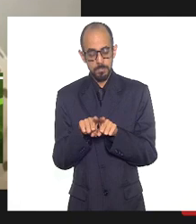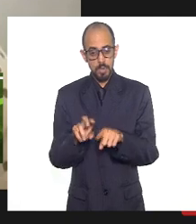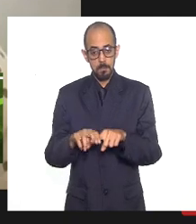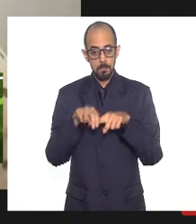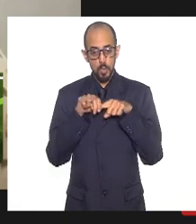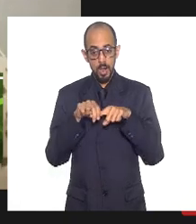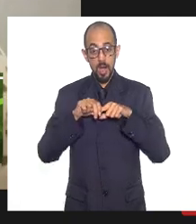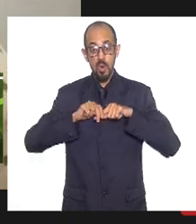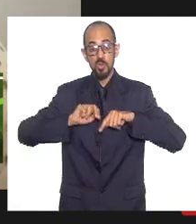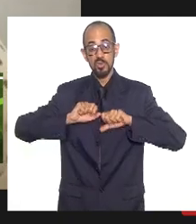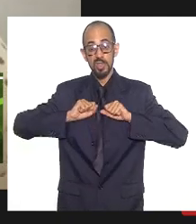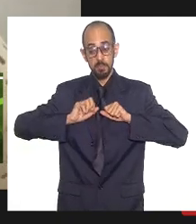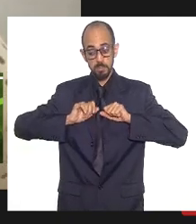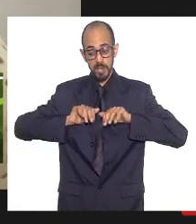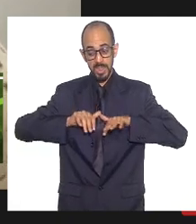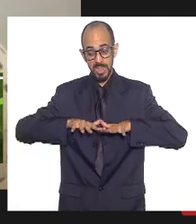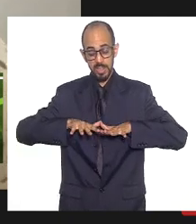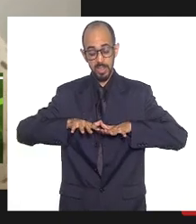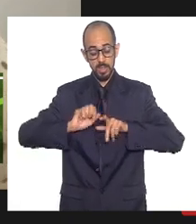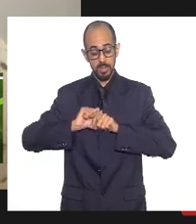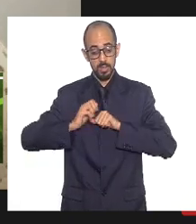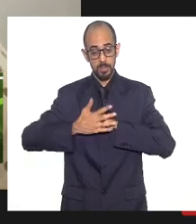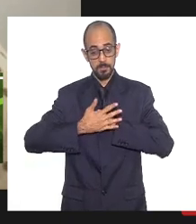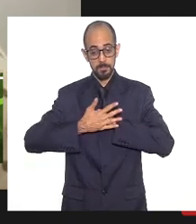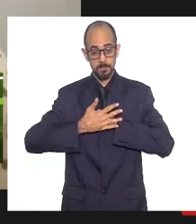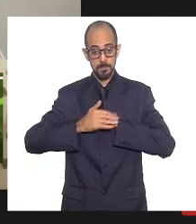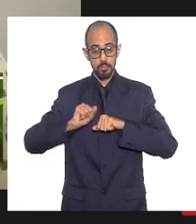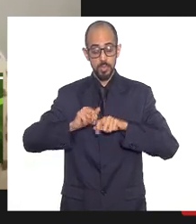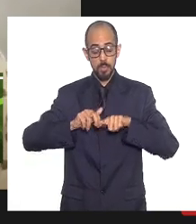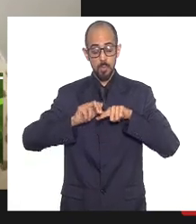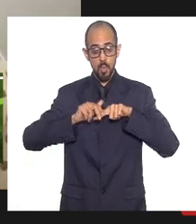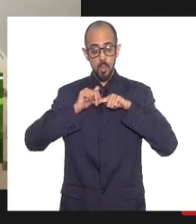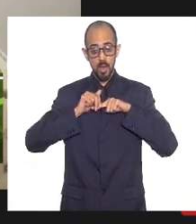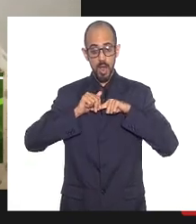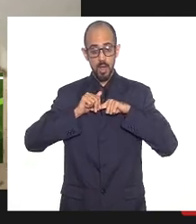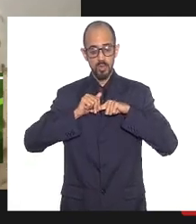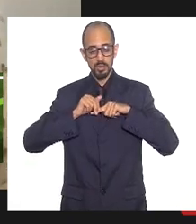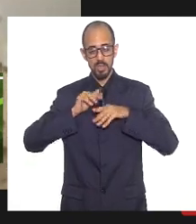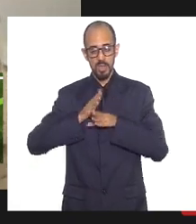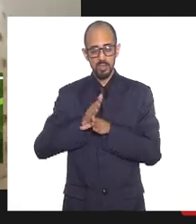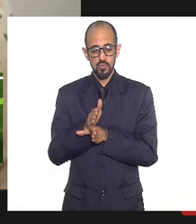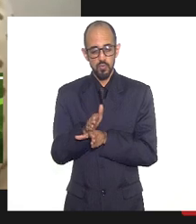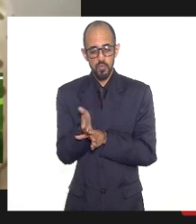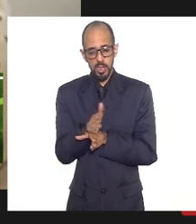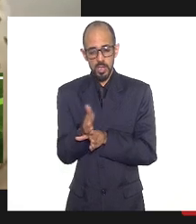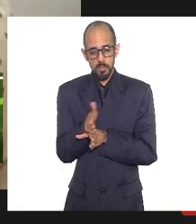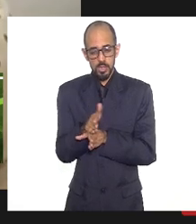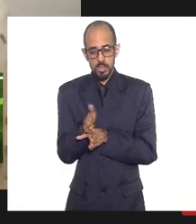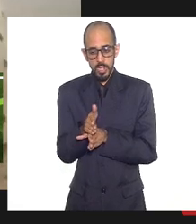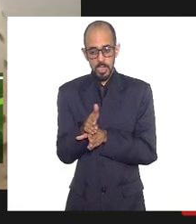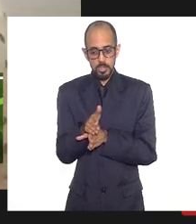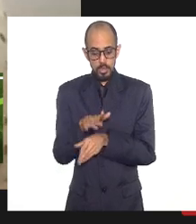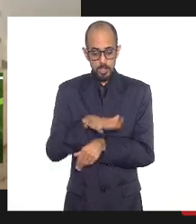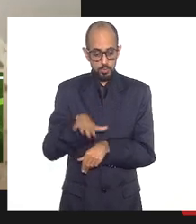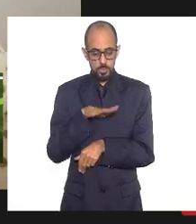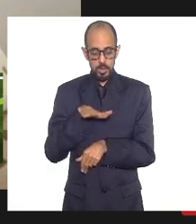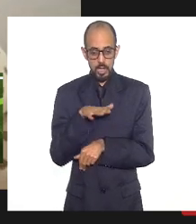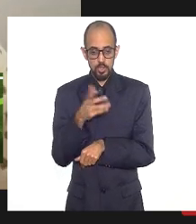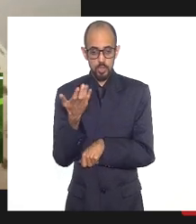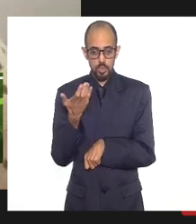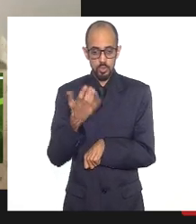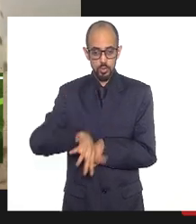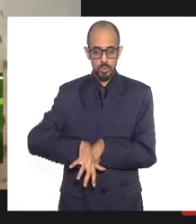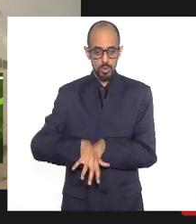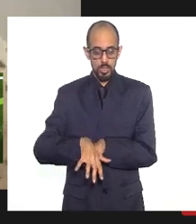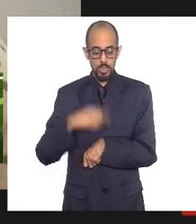da pandemia e já da fragilidade que se encontra nos quilombos, nós também não queríamos adentrar com